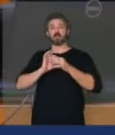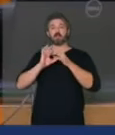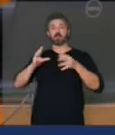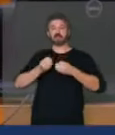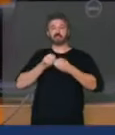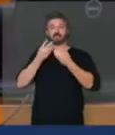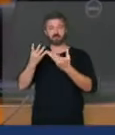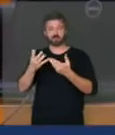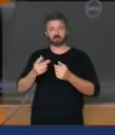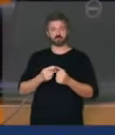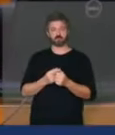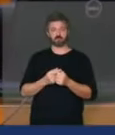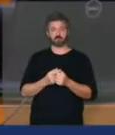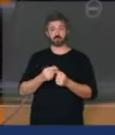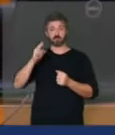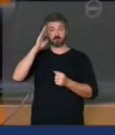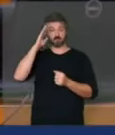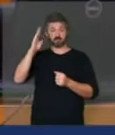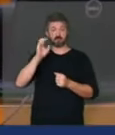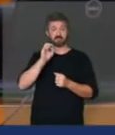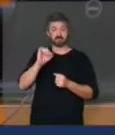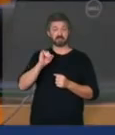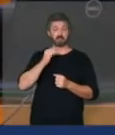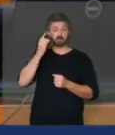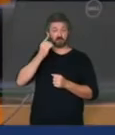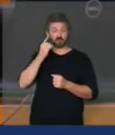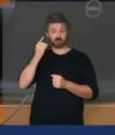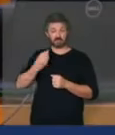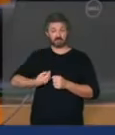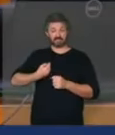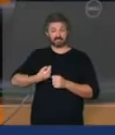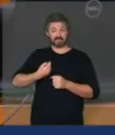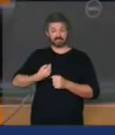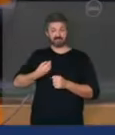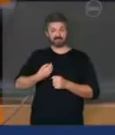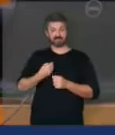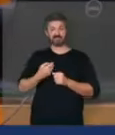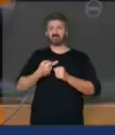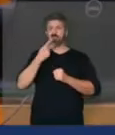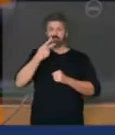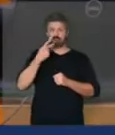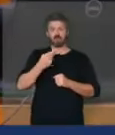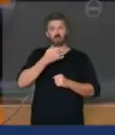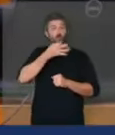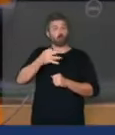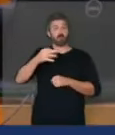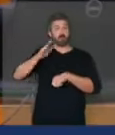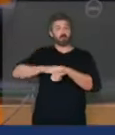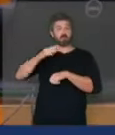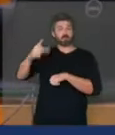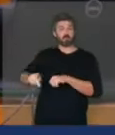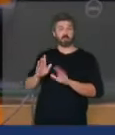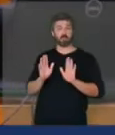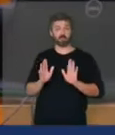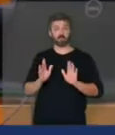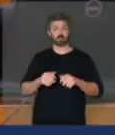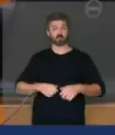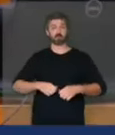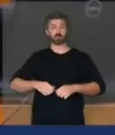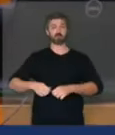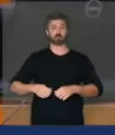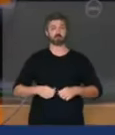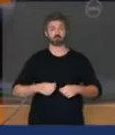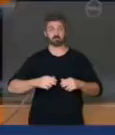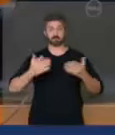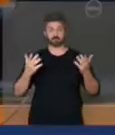fala, principalmente quando o parlamentar estiver expressando opiniões. Se para o